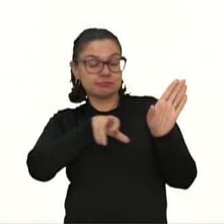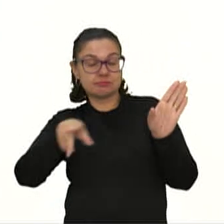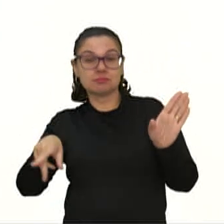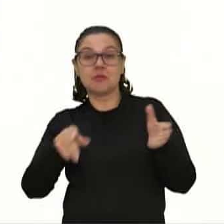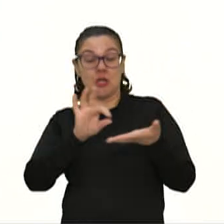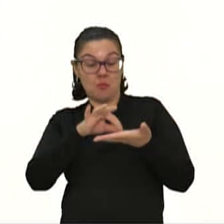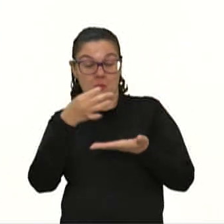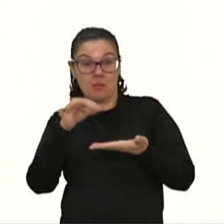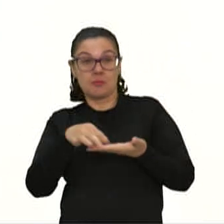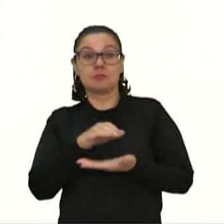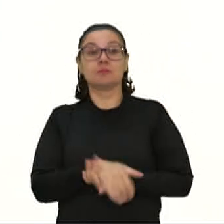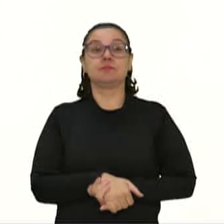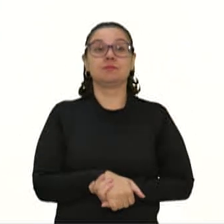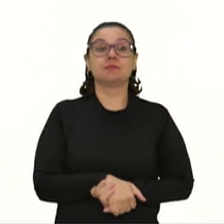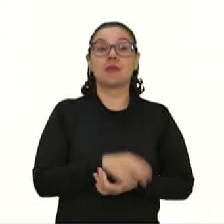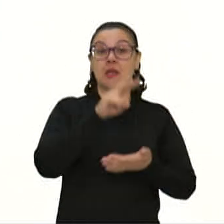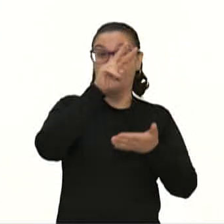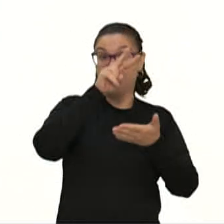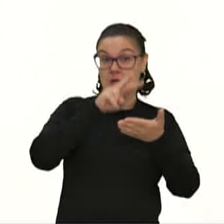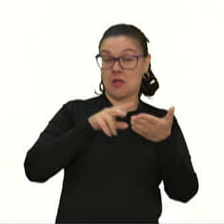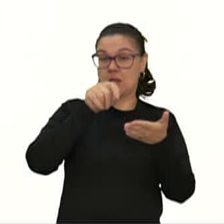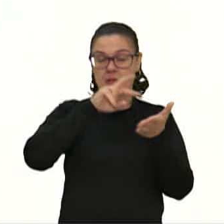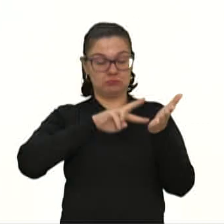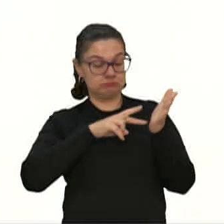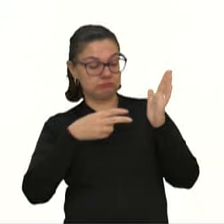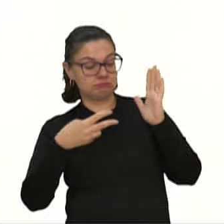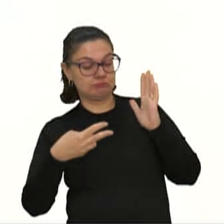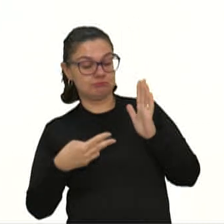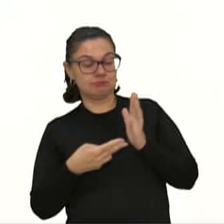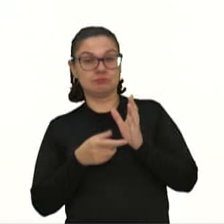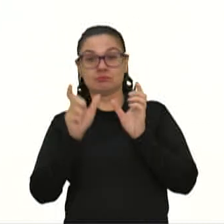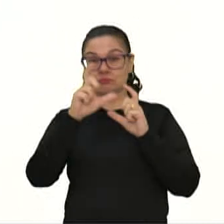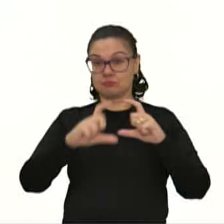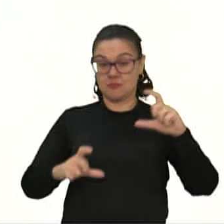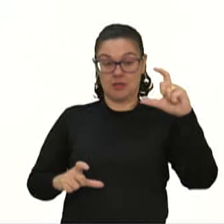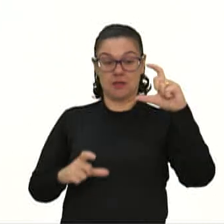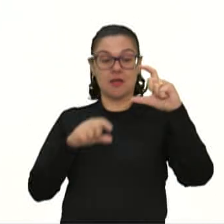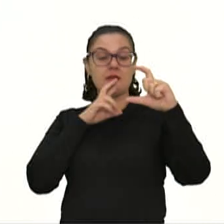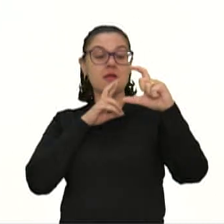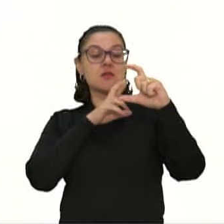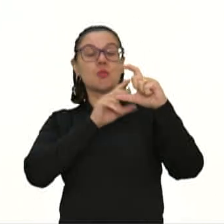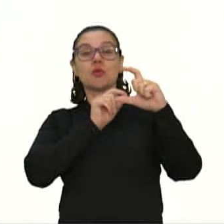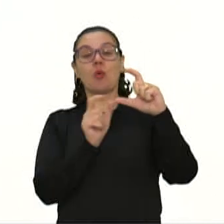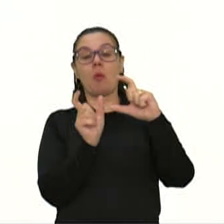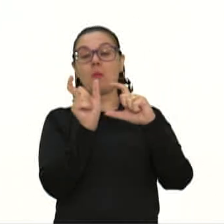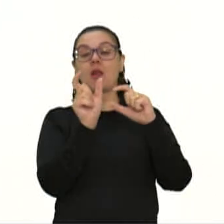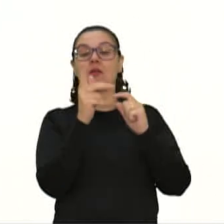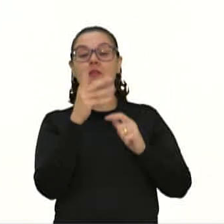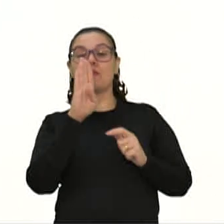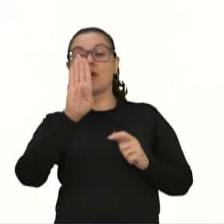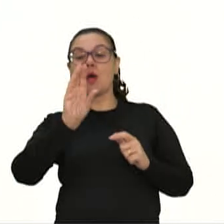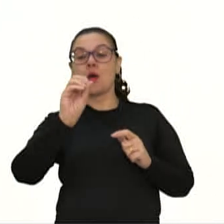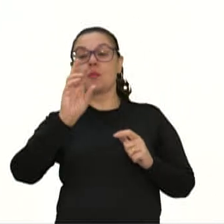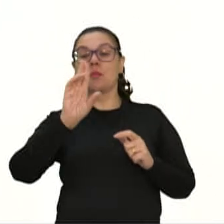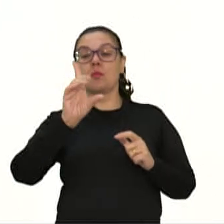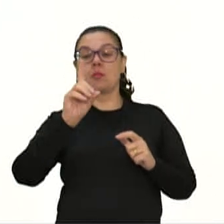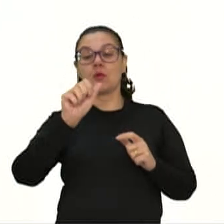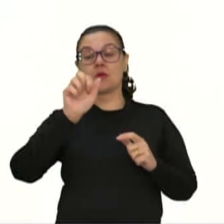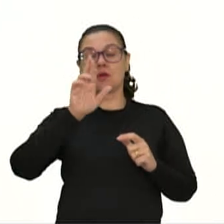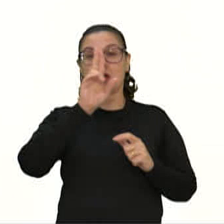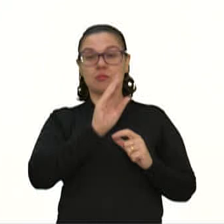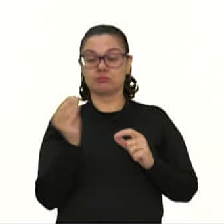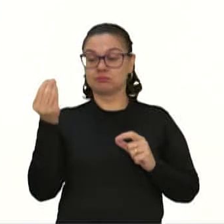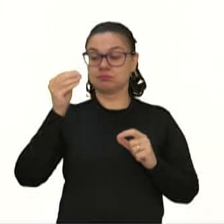sentidos de bordar. Releia atentamente a estrofe em destaque e responda: em que sentido a palavra bordar é empregada no